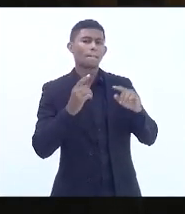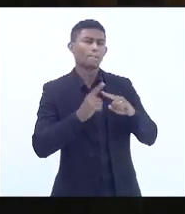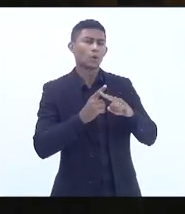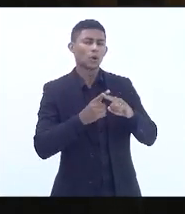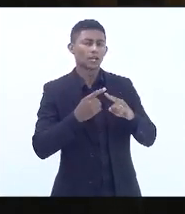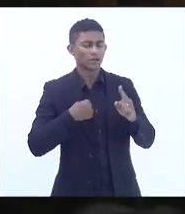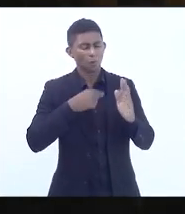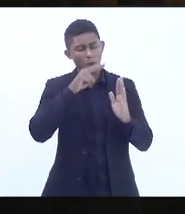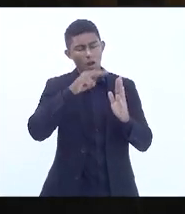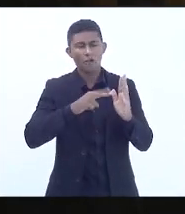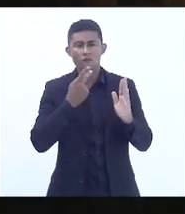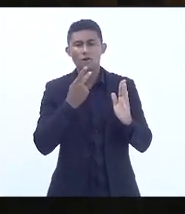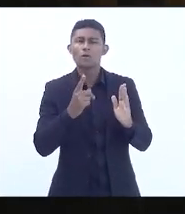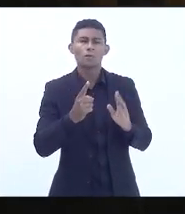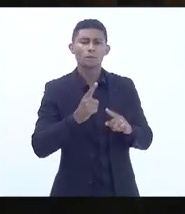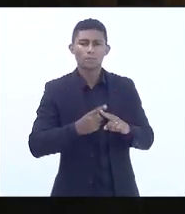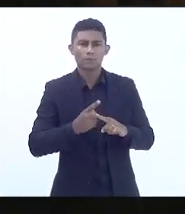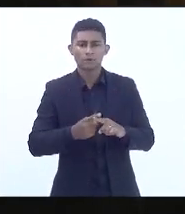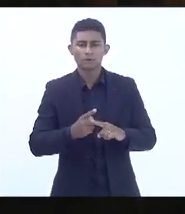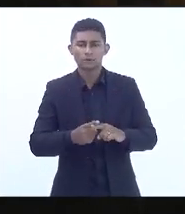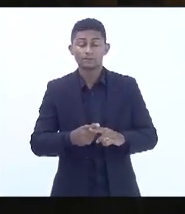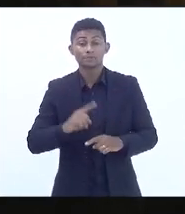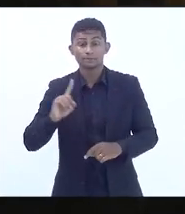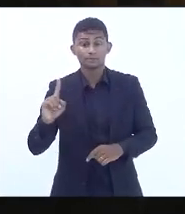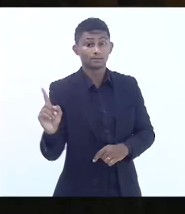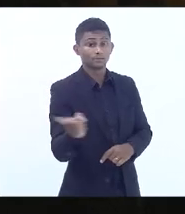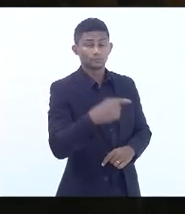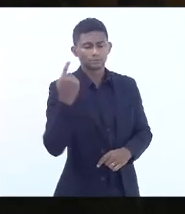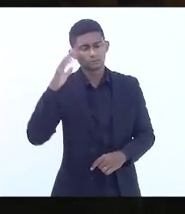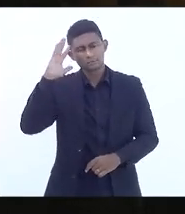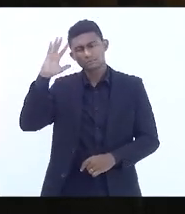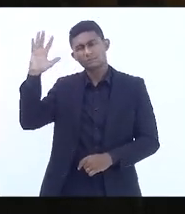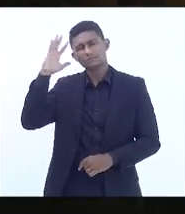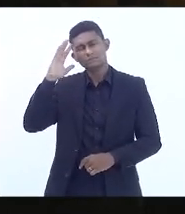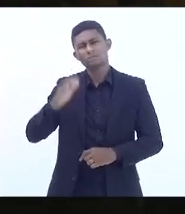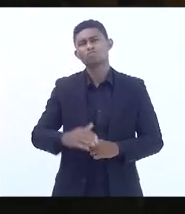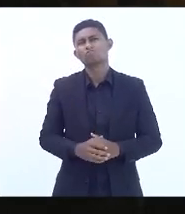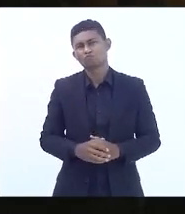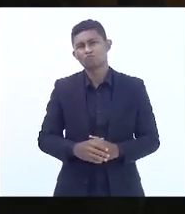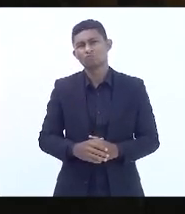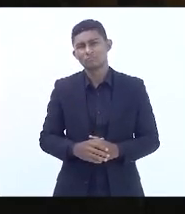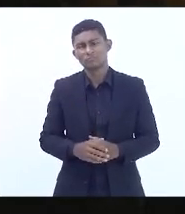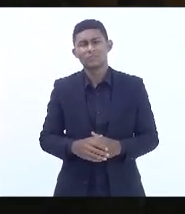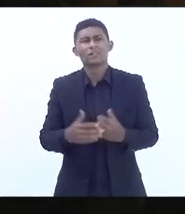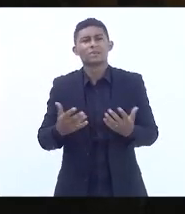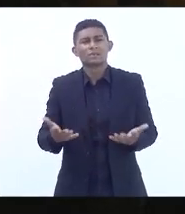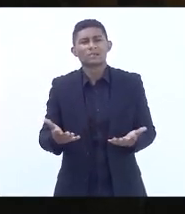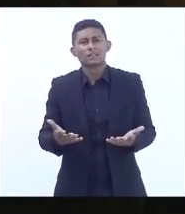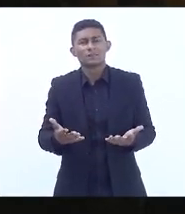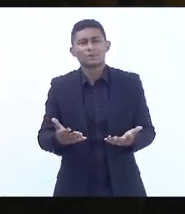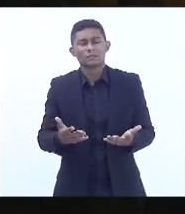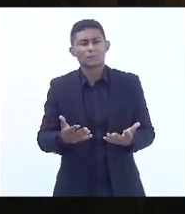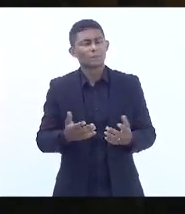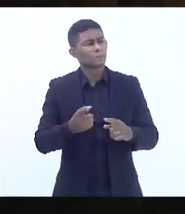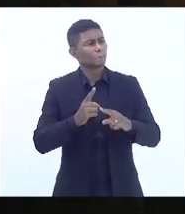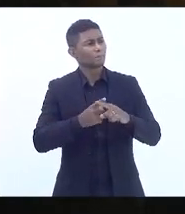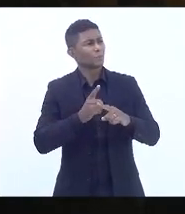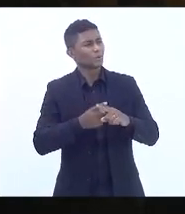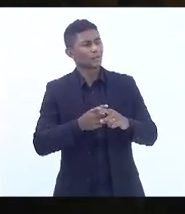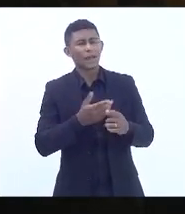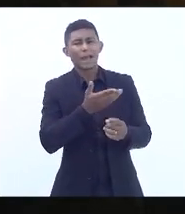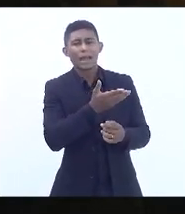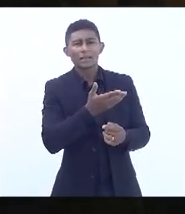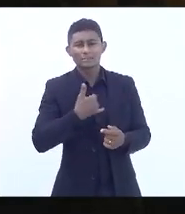pensando bem, deputado Ratinho, a gente não entende nem por quê. Como é que somente aos